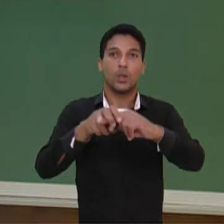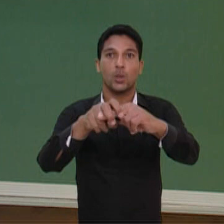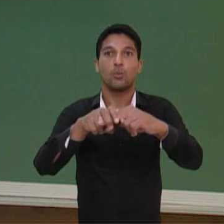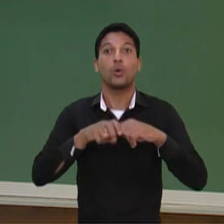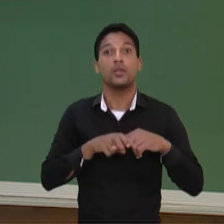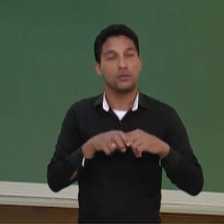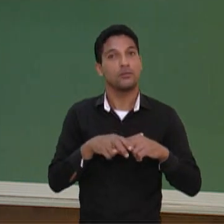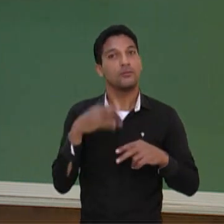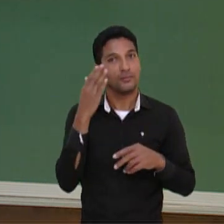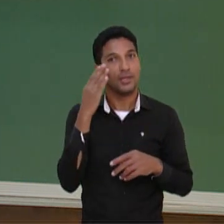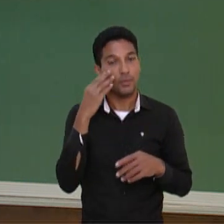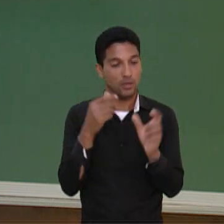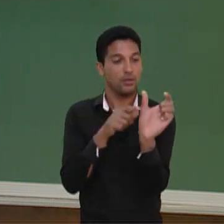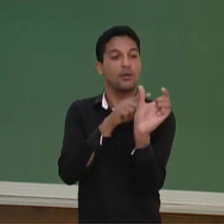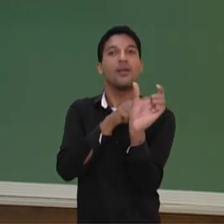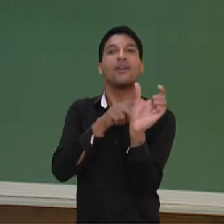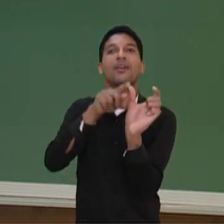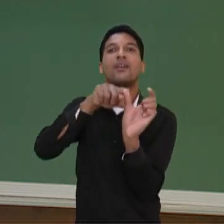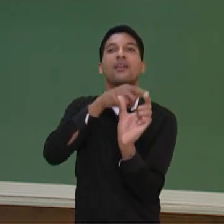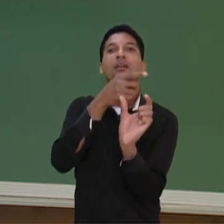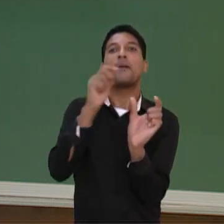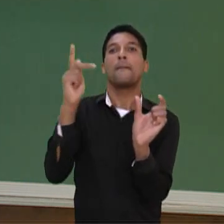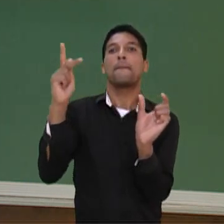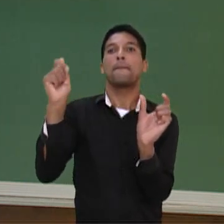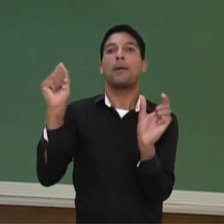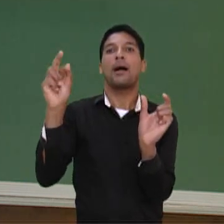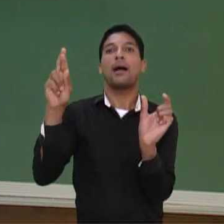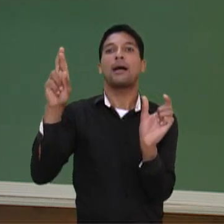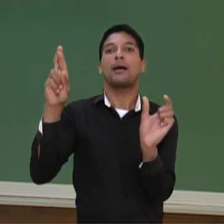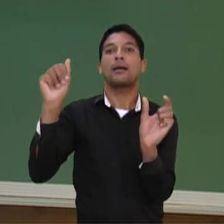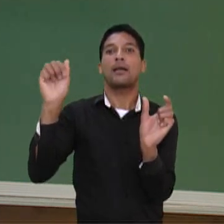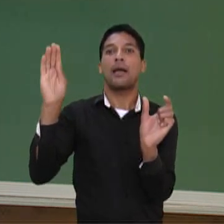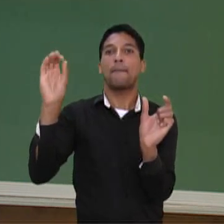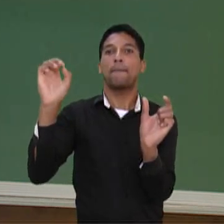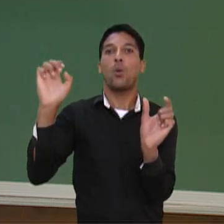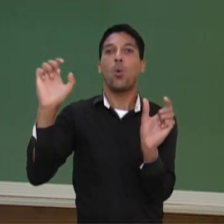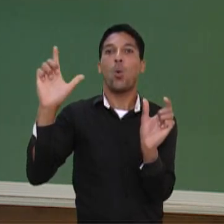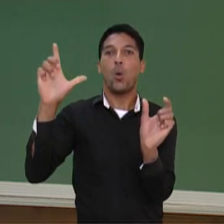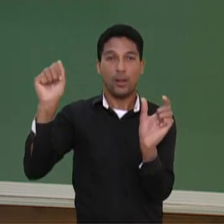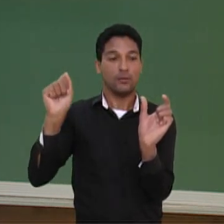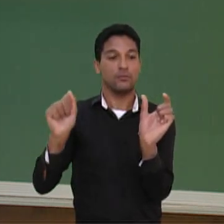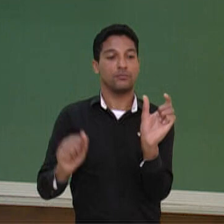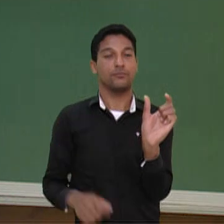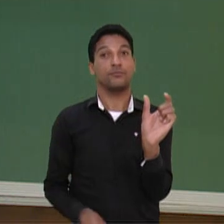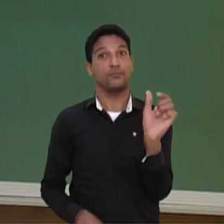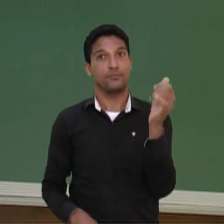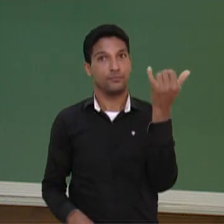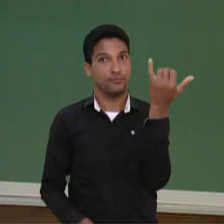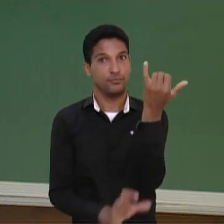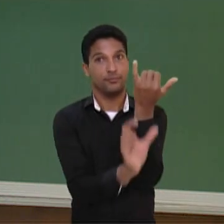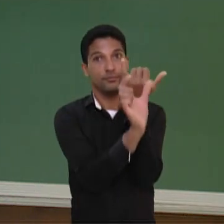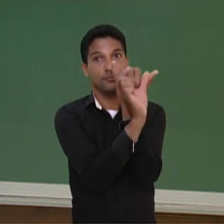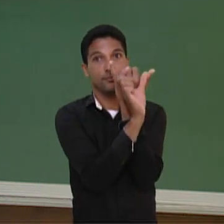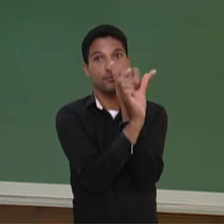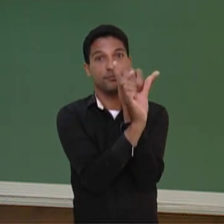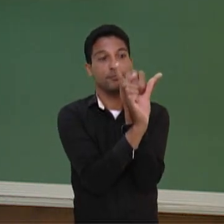mais aberta ou ela fica mais fechada. Diminuiu o valor, abre mais. Aumentei o valor absoluto, ela